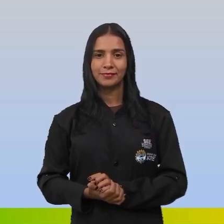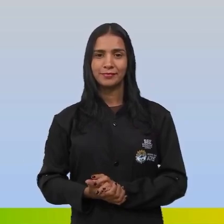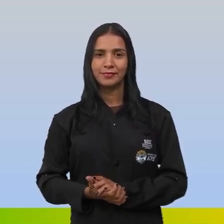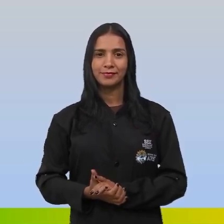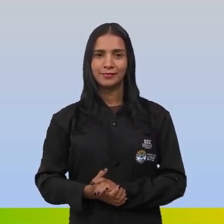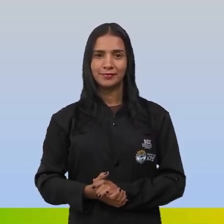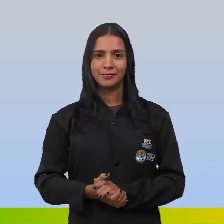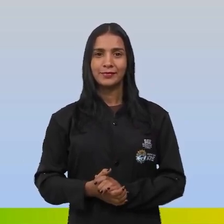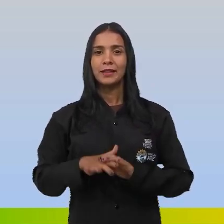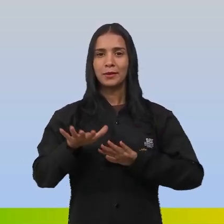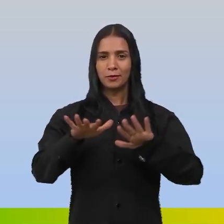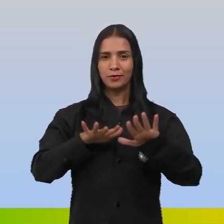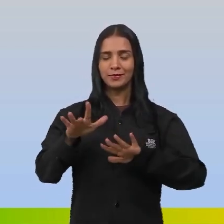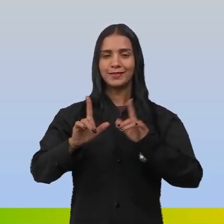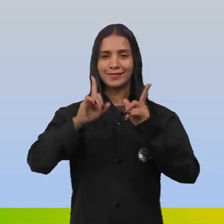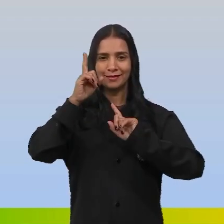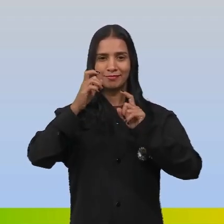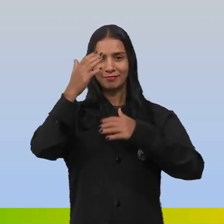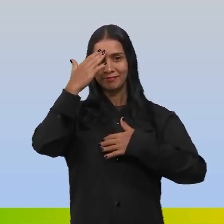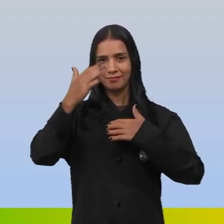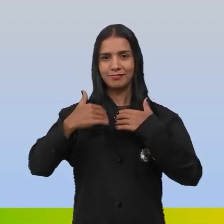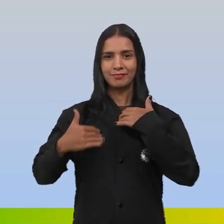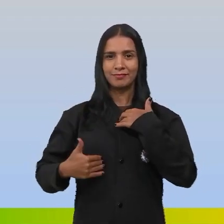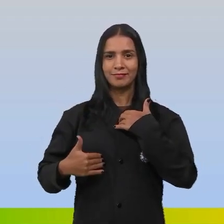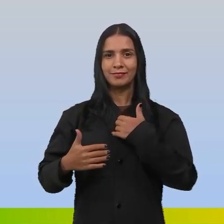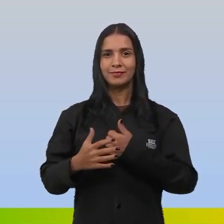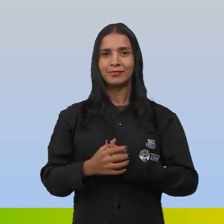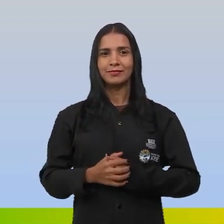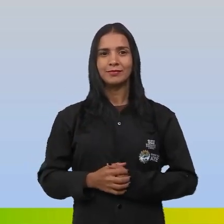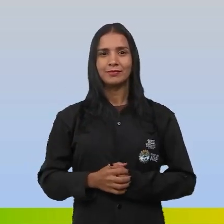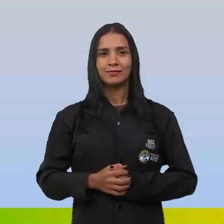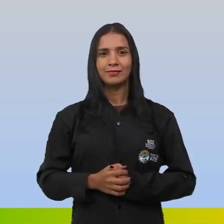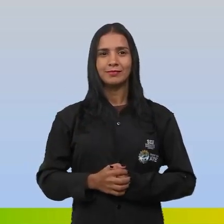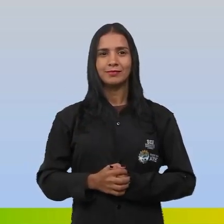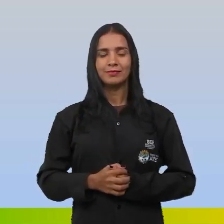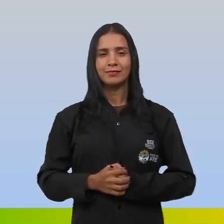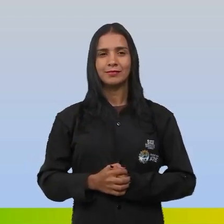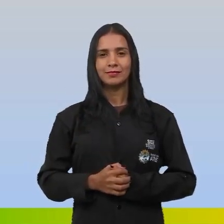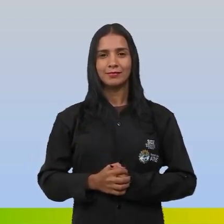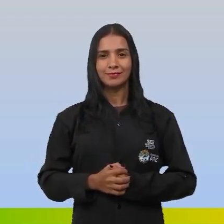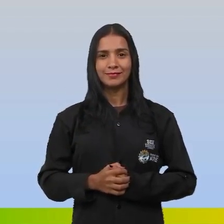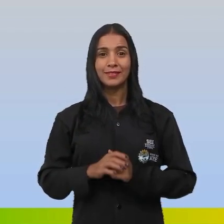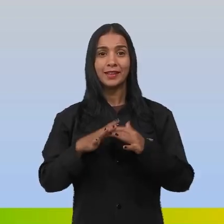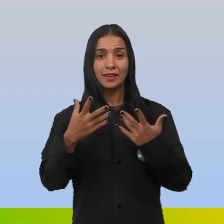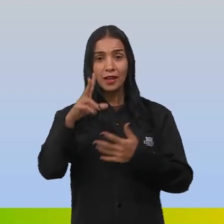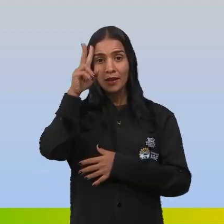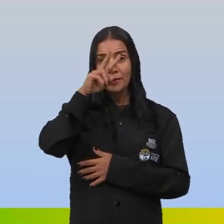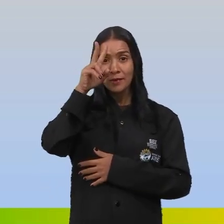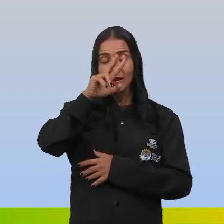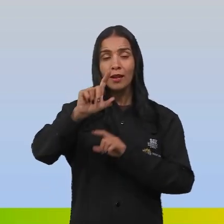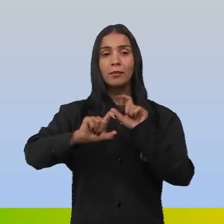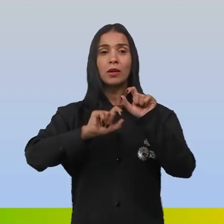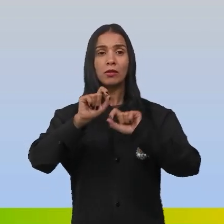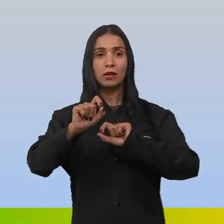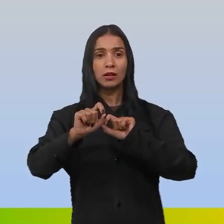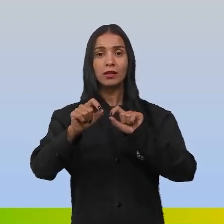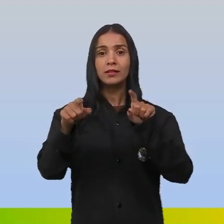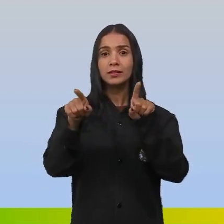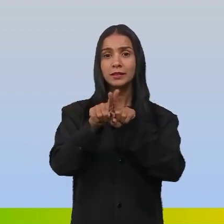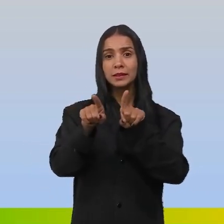para a questão de número 1 da nossa atividade de hoje. E para relembrar, nós vamos falar